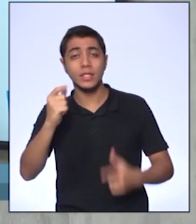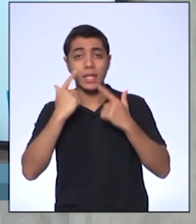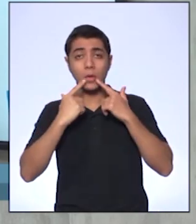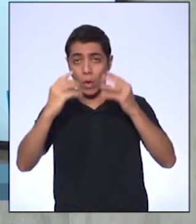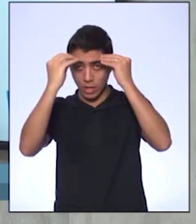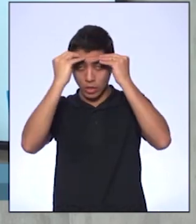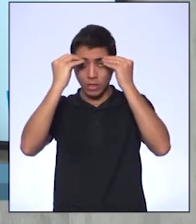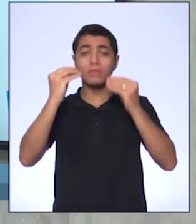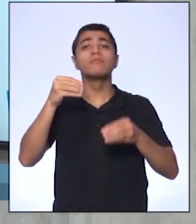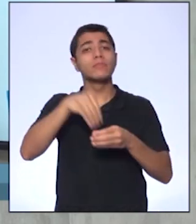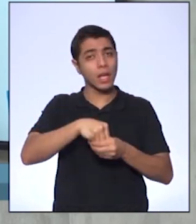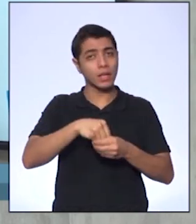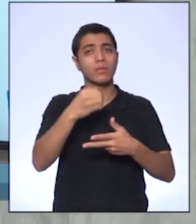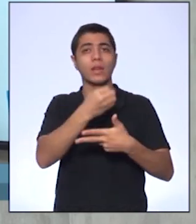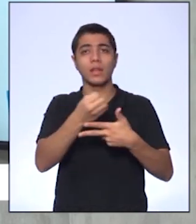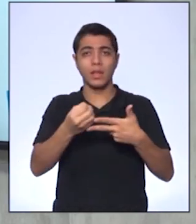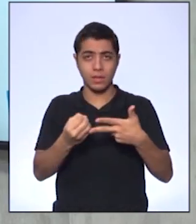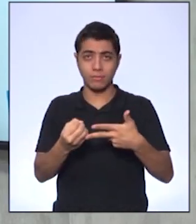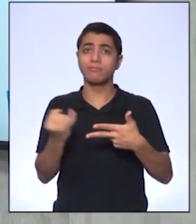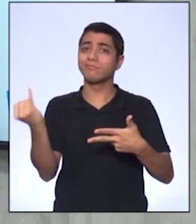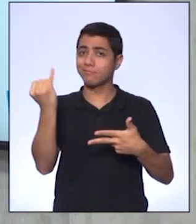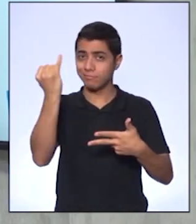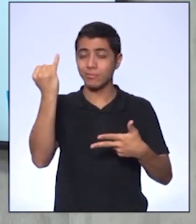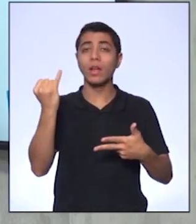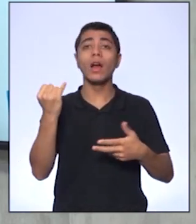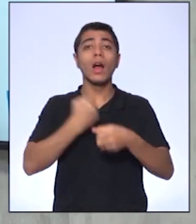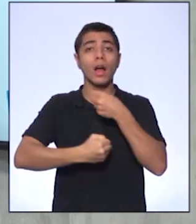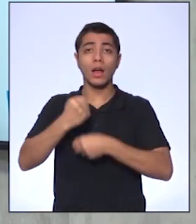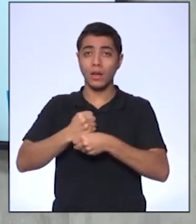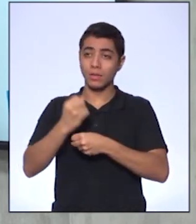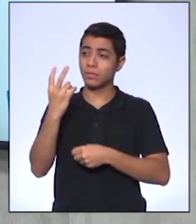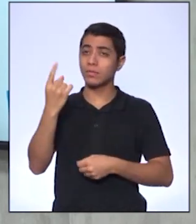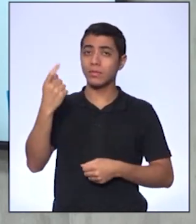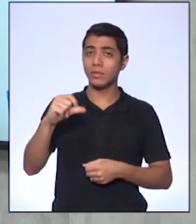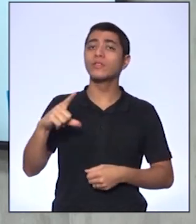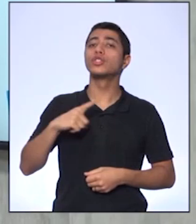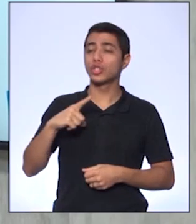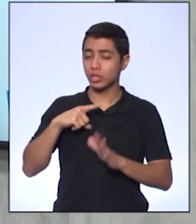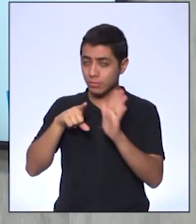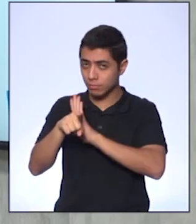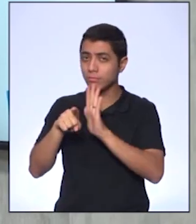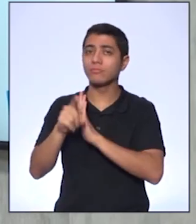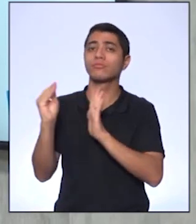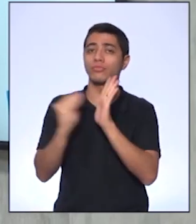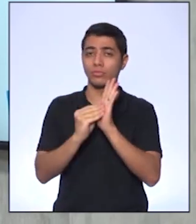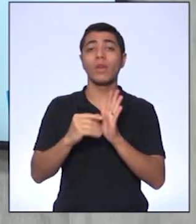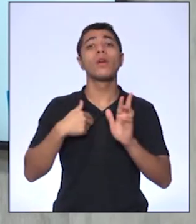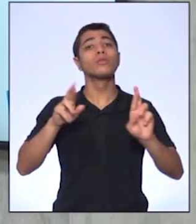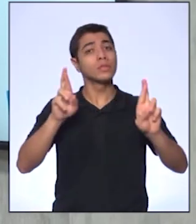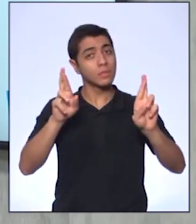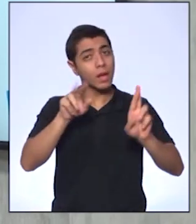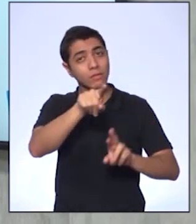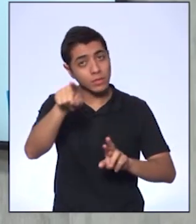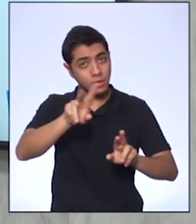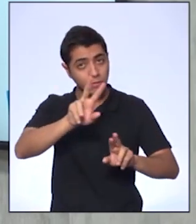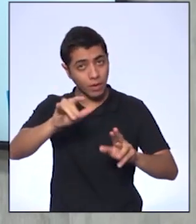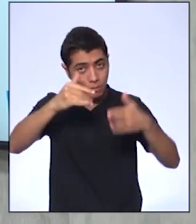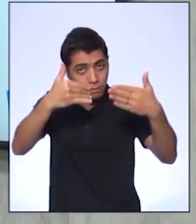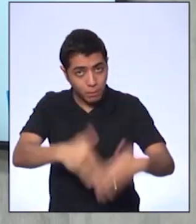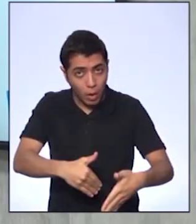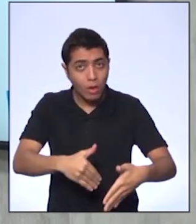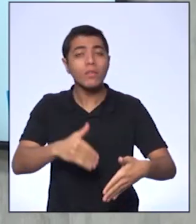algumas questões que falavam sobre isso e eu espero que você, ao fazer as provas, possa usar esse conteúdo e